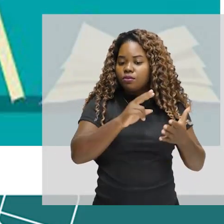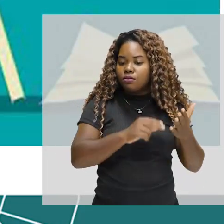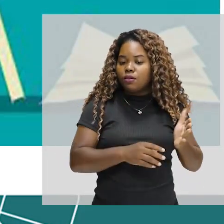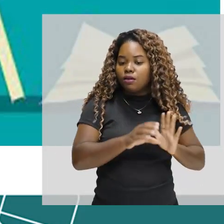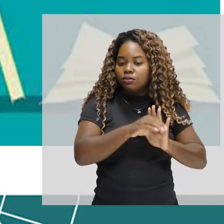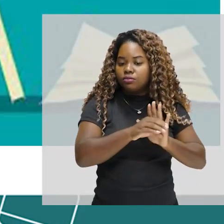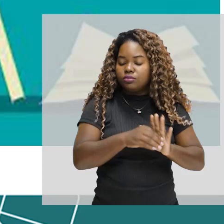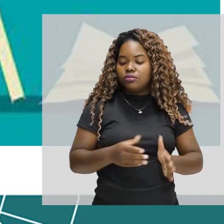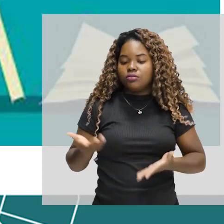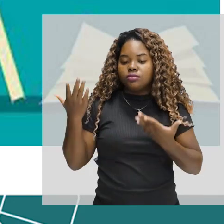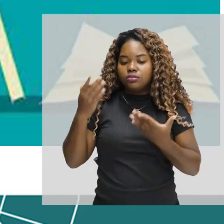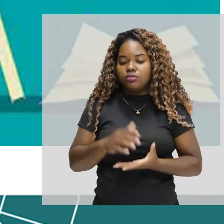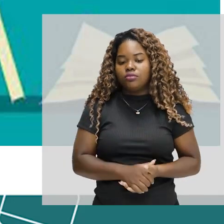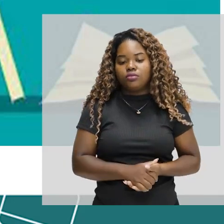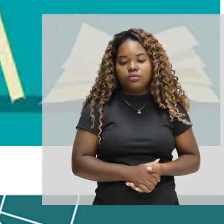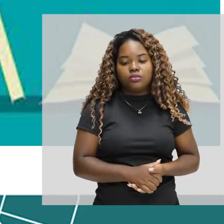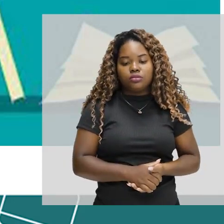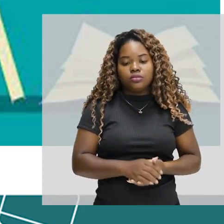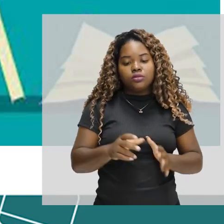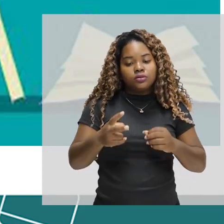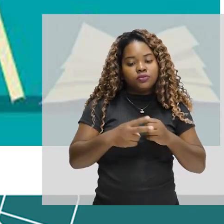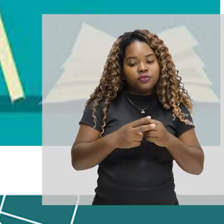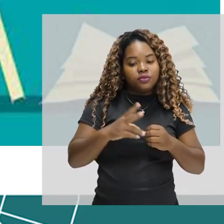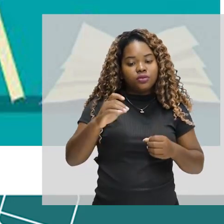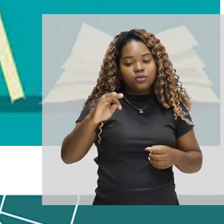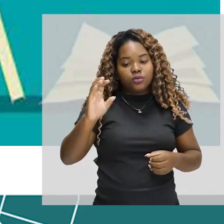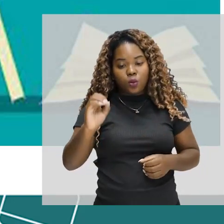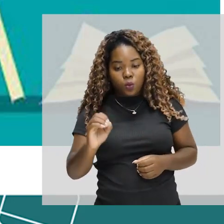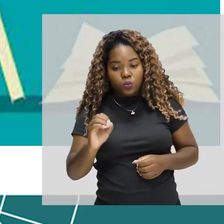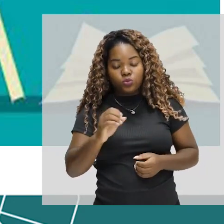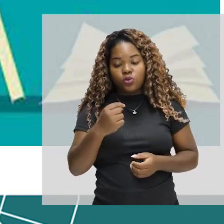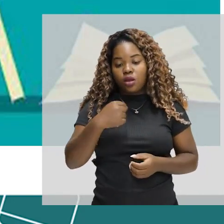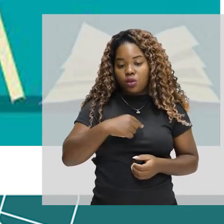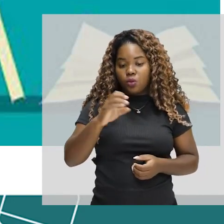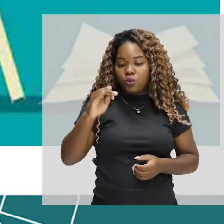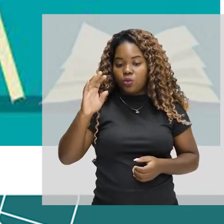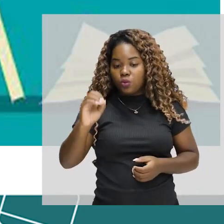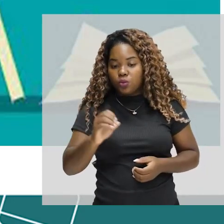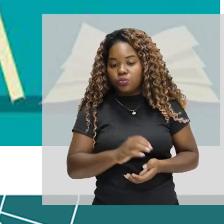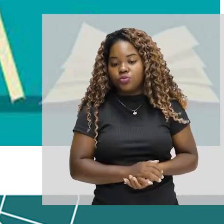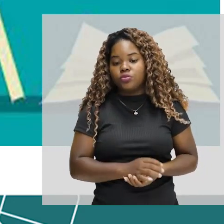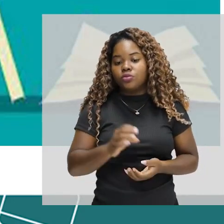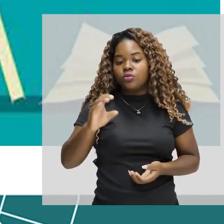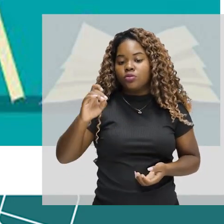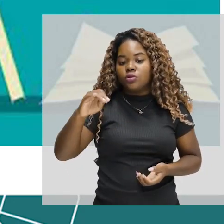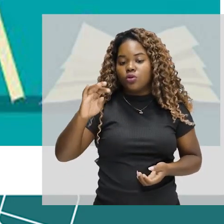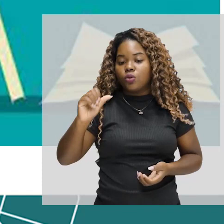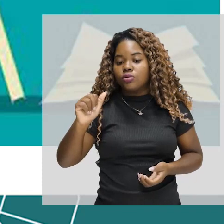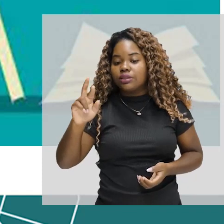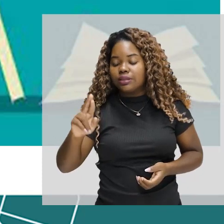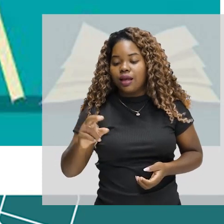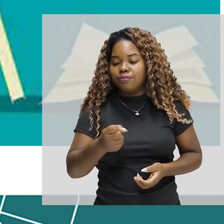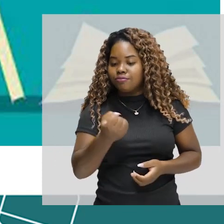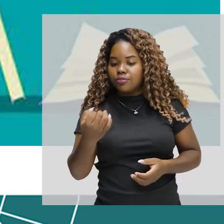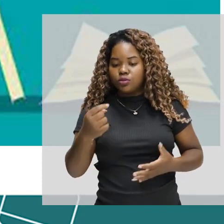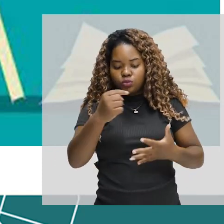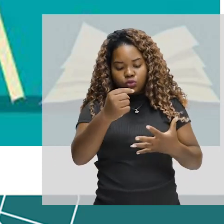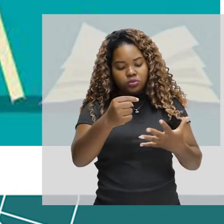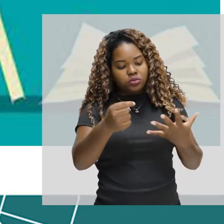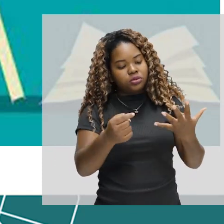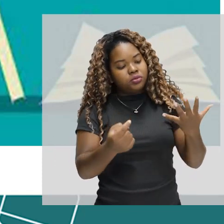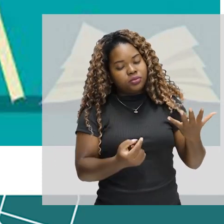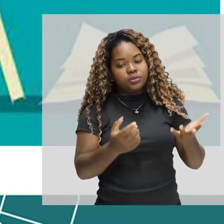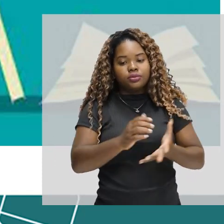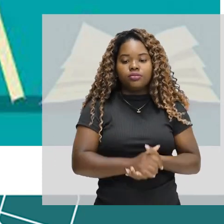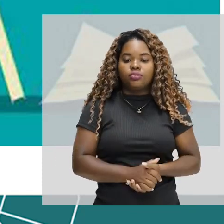dizendo, eu conto, o verbo é eu conto, tu contas, ele conta, nós contamos. Contar pode ser um, dois, três, quatro, cinco. Se você